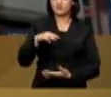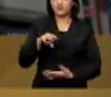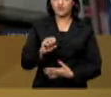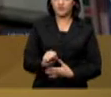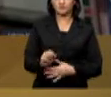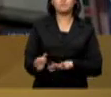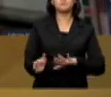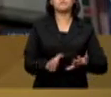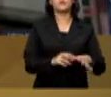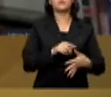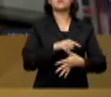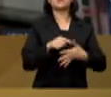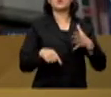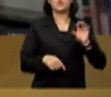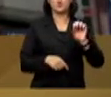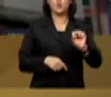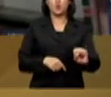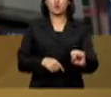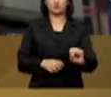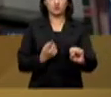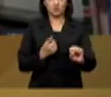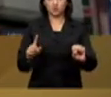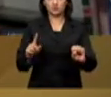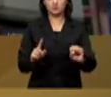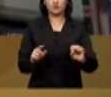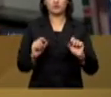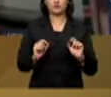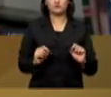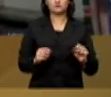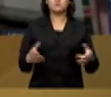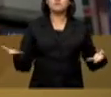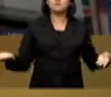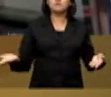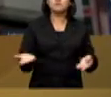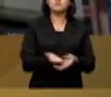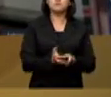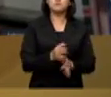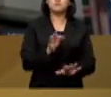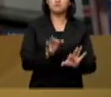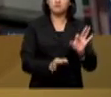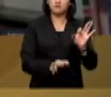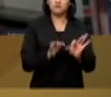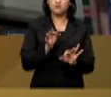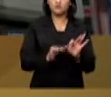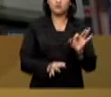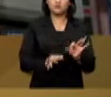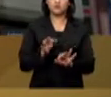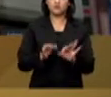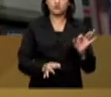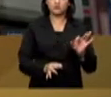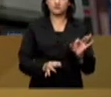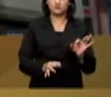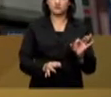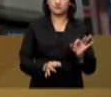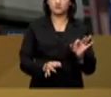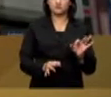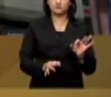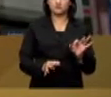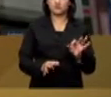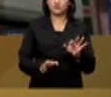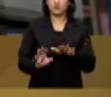último quadro: situação fática. Ações judiciais movidas pelos